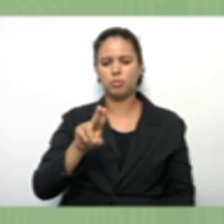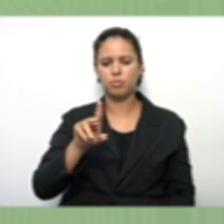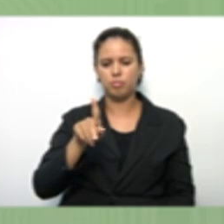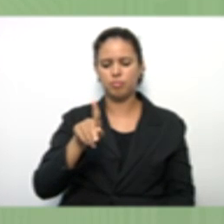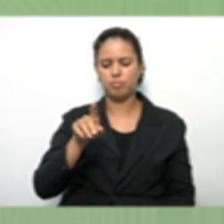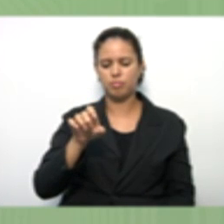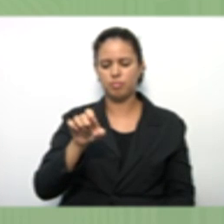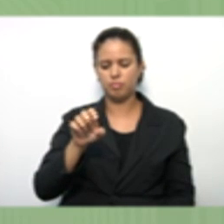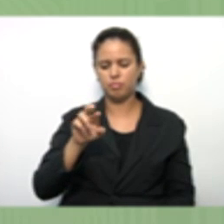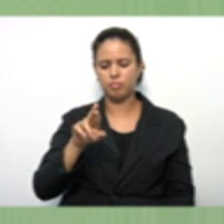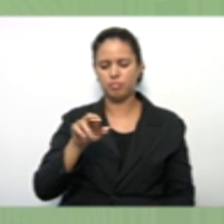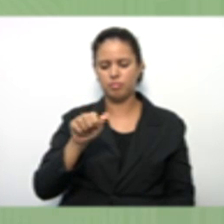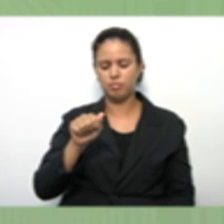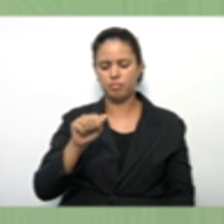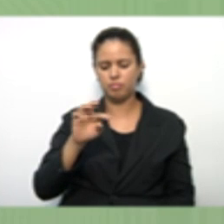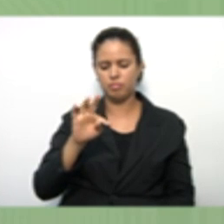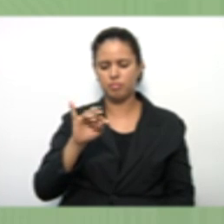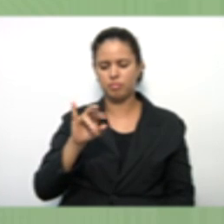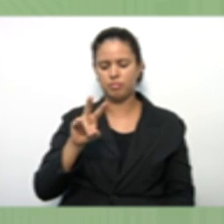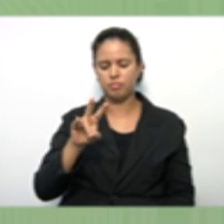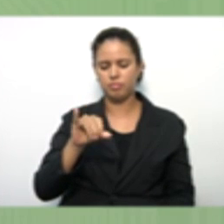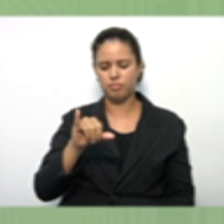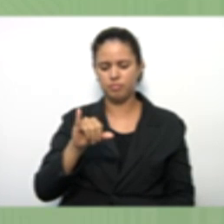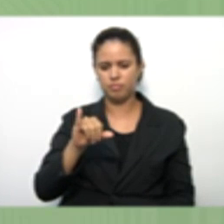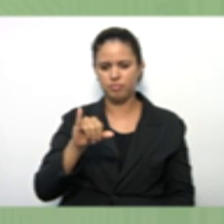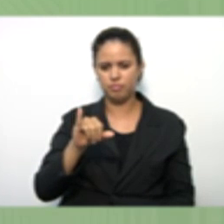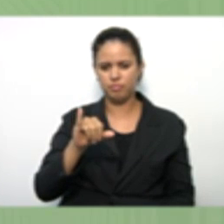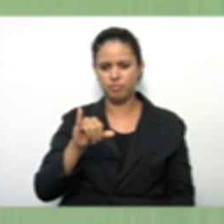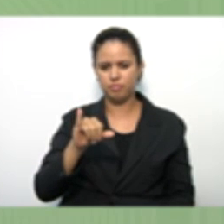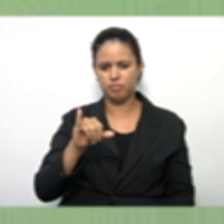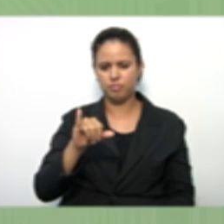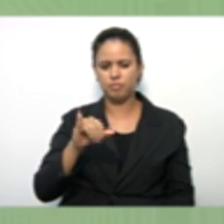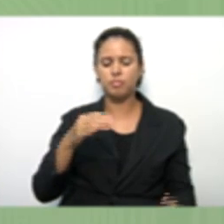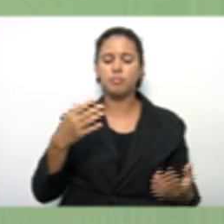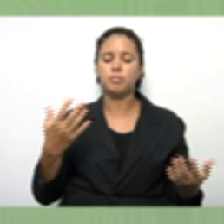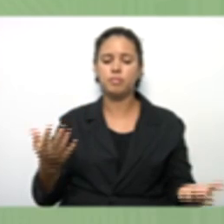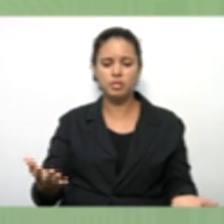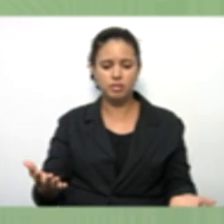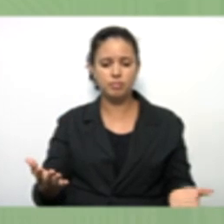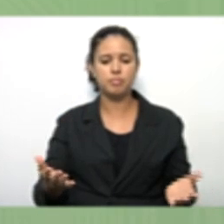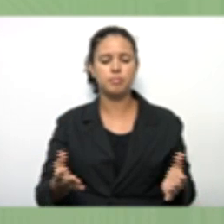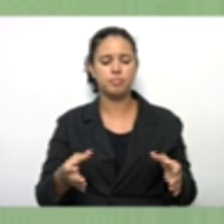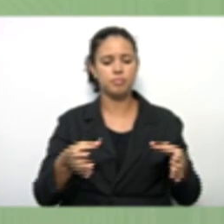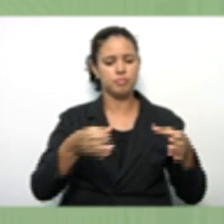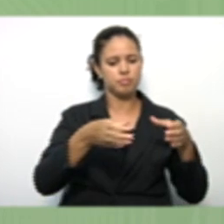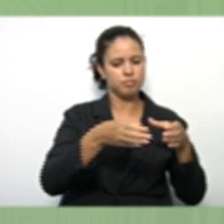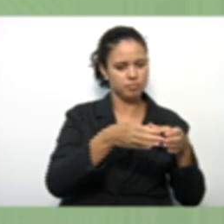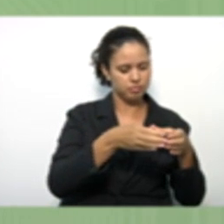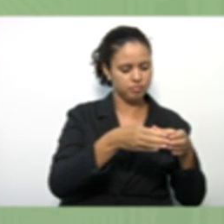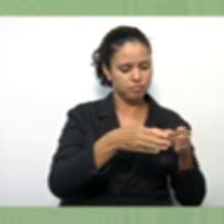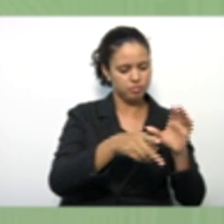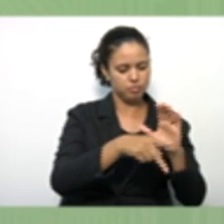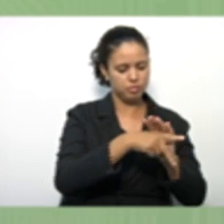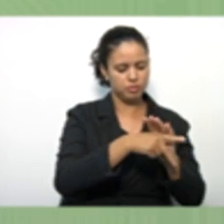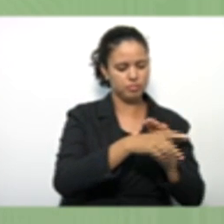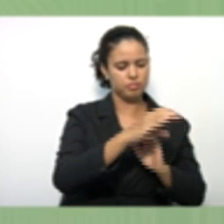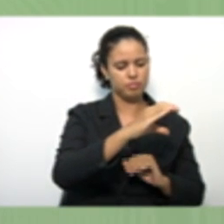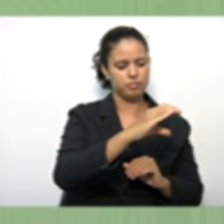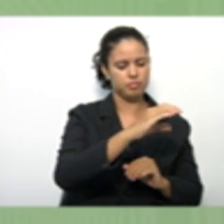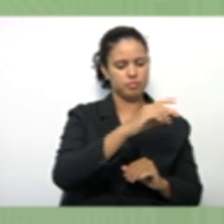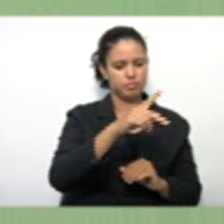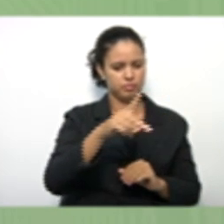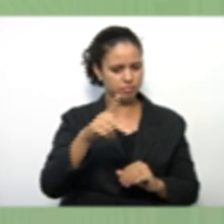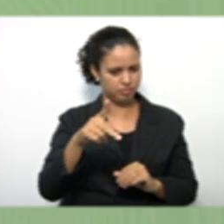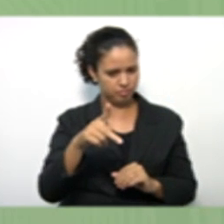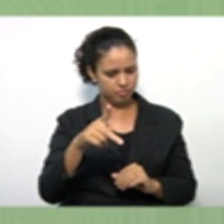deve. Então, 8 menos 2. Então, nós temos de patrimônio líquido aqui da cooperativa 6 mil reais. Então, o